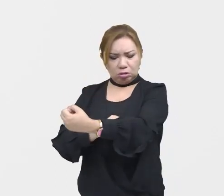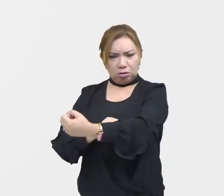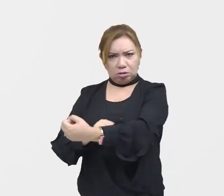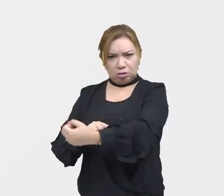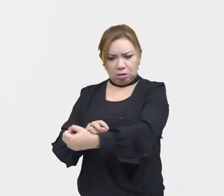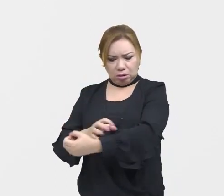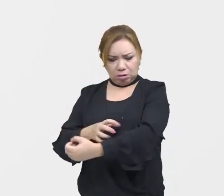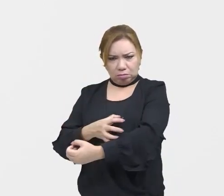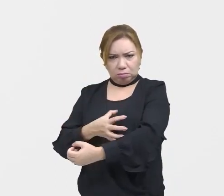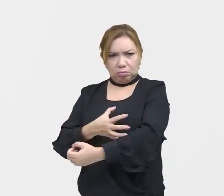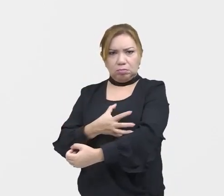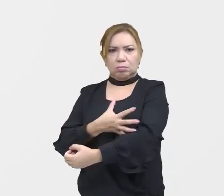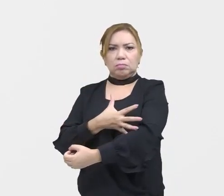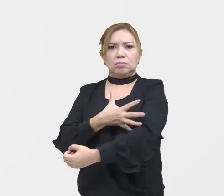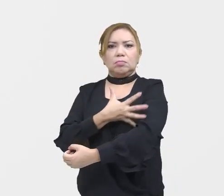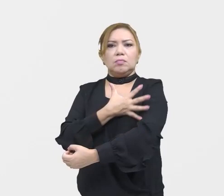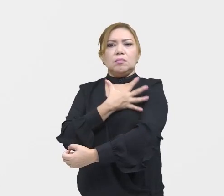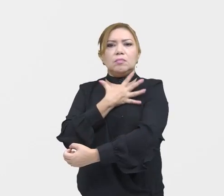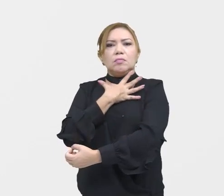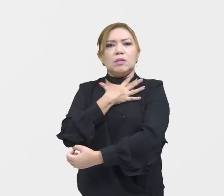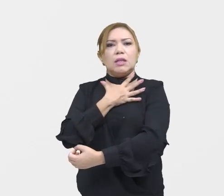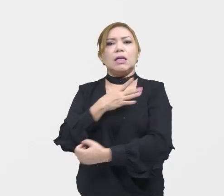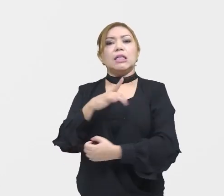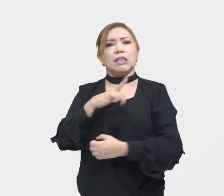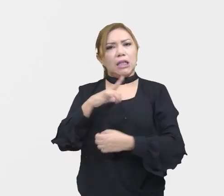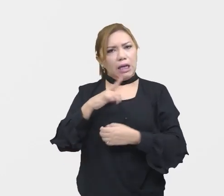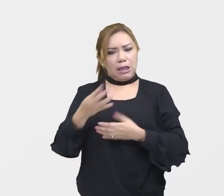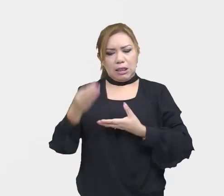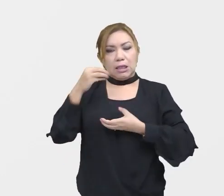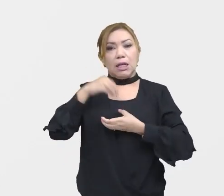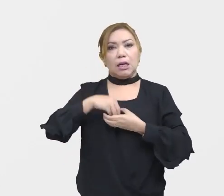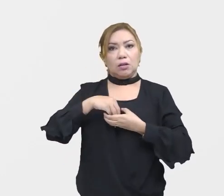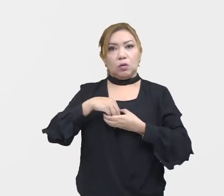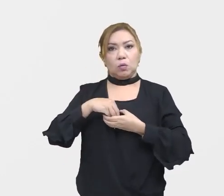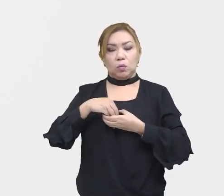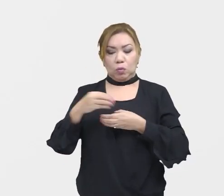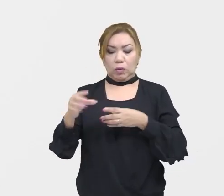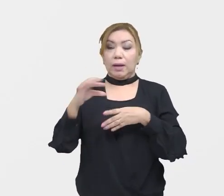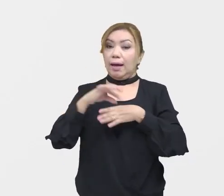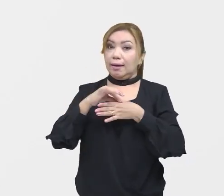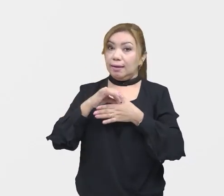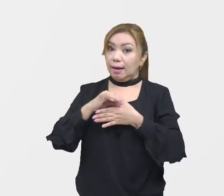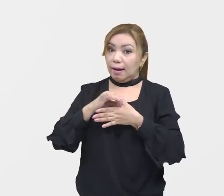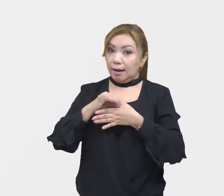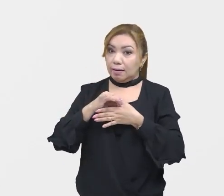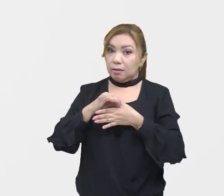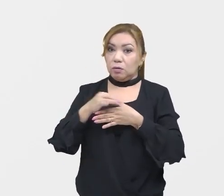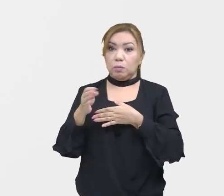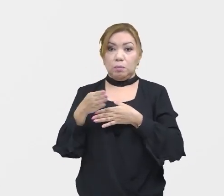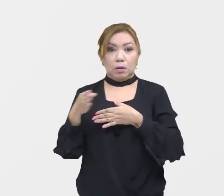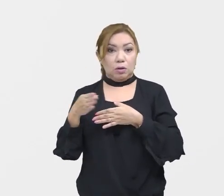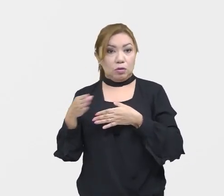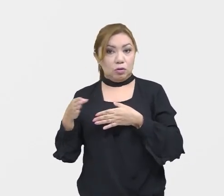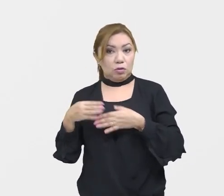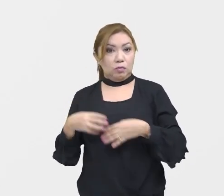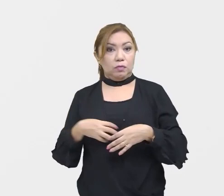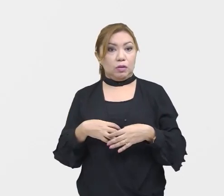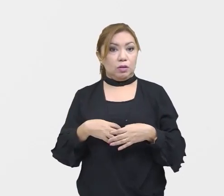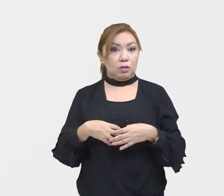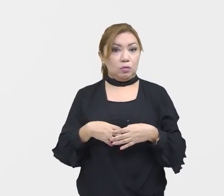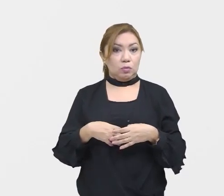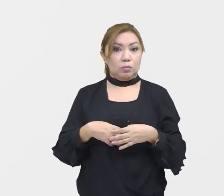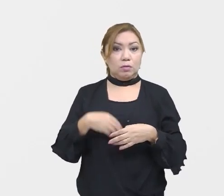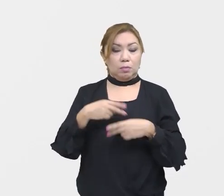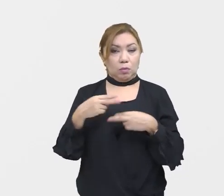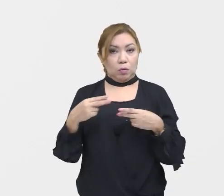na circulação. Então, como nós falamos na aula sobre o sistema circulatório, nós precisamos